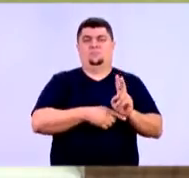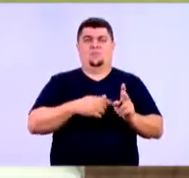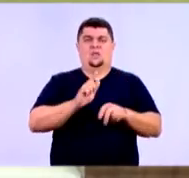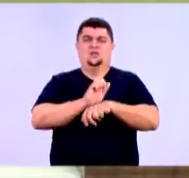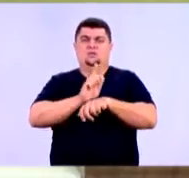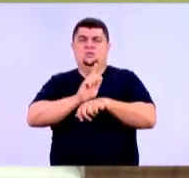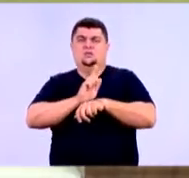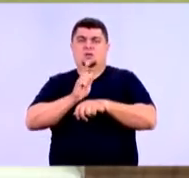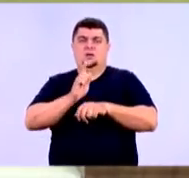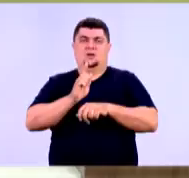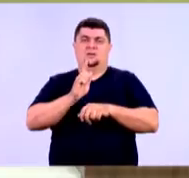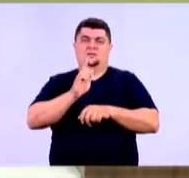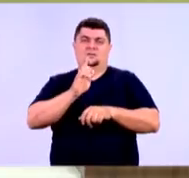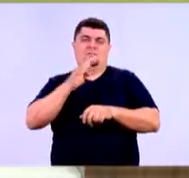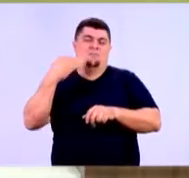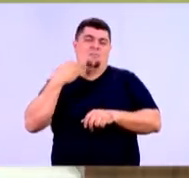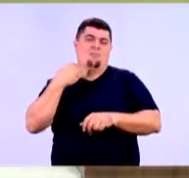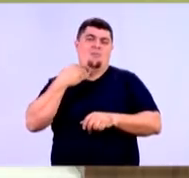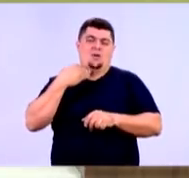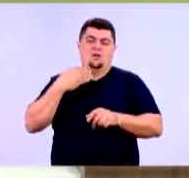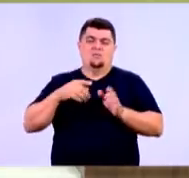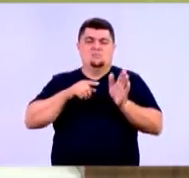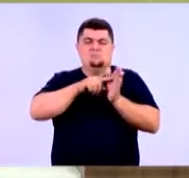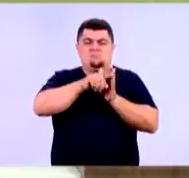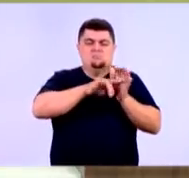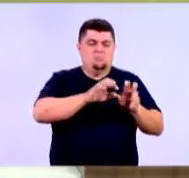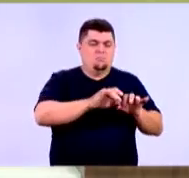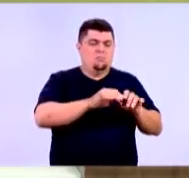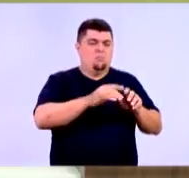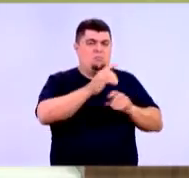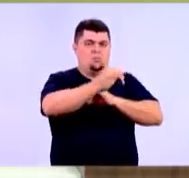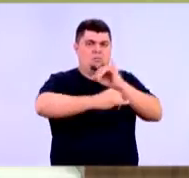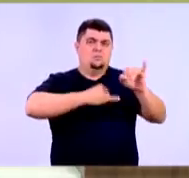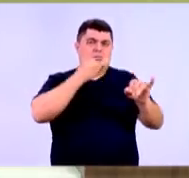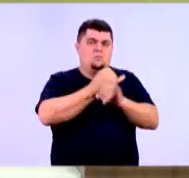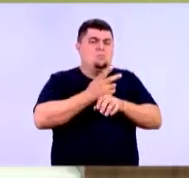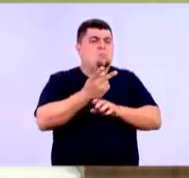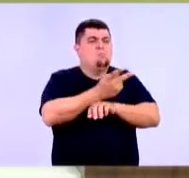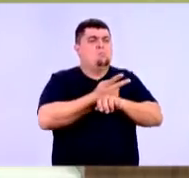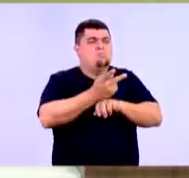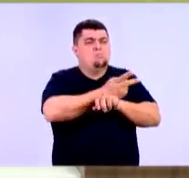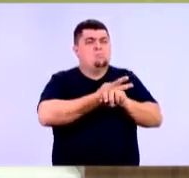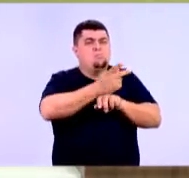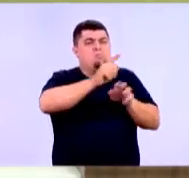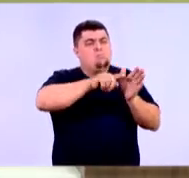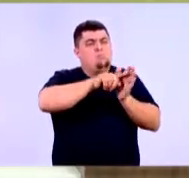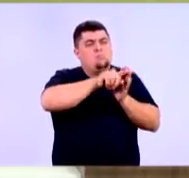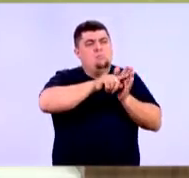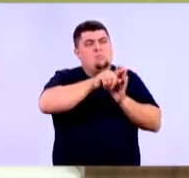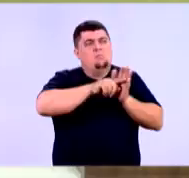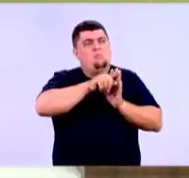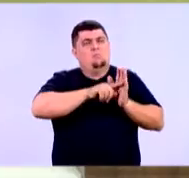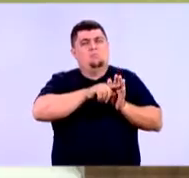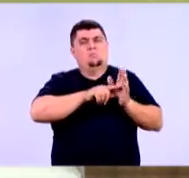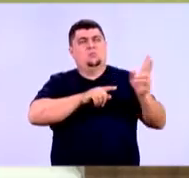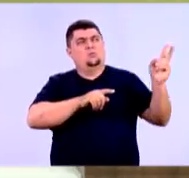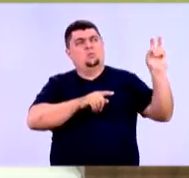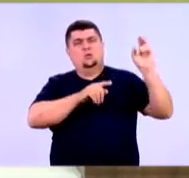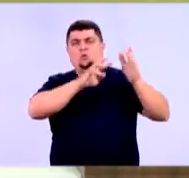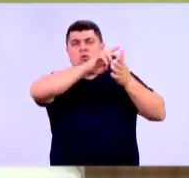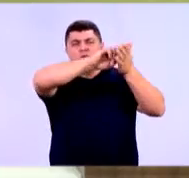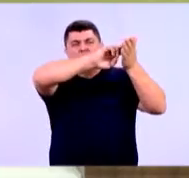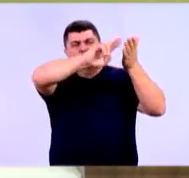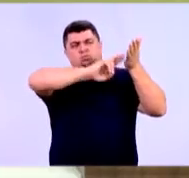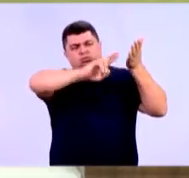ele só digita ali essas informações e ele consegue de forma automatizada buscar esse histórico. Então, na maioria das vezes, o crédito